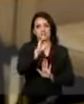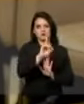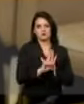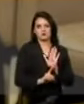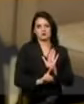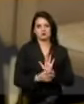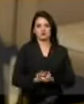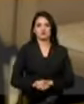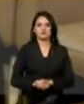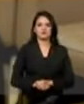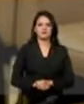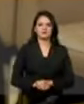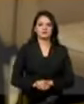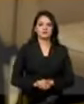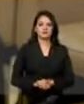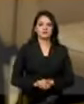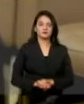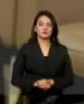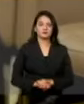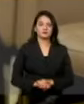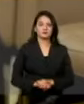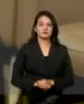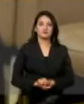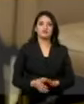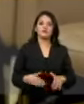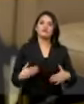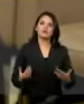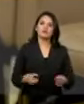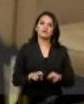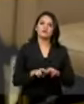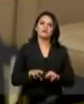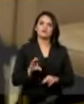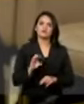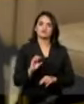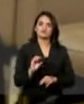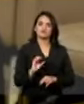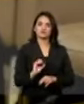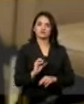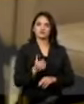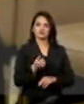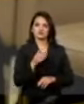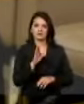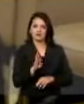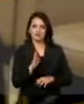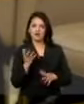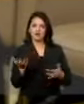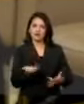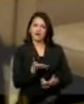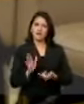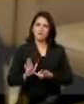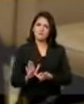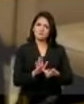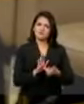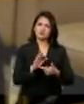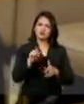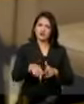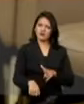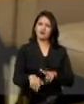É nessa perspectiva que a Ordem dos Advogados do Brasil quer trazer ao Supremo